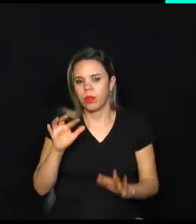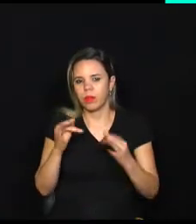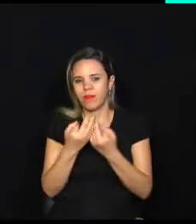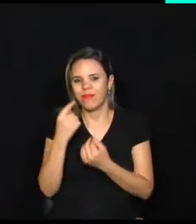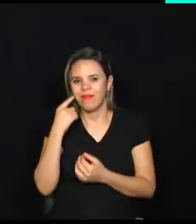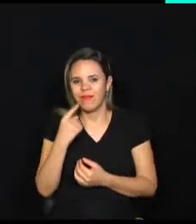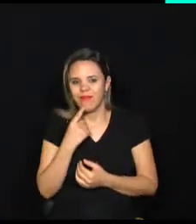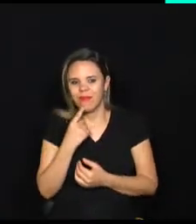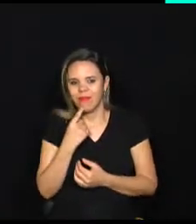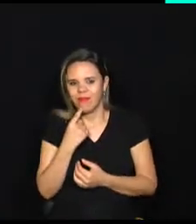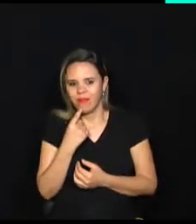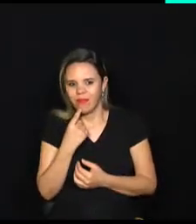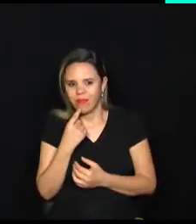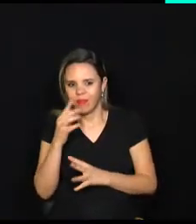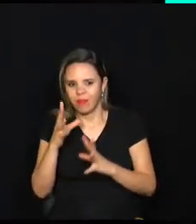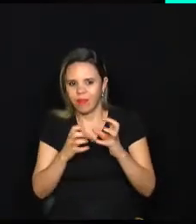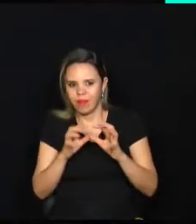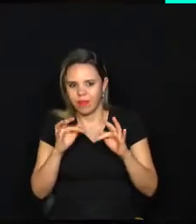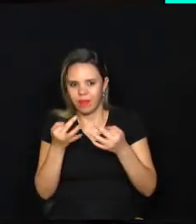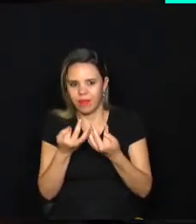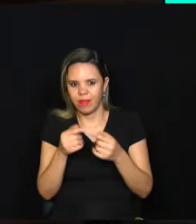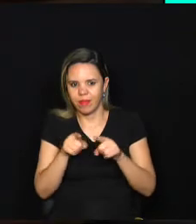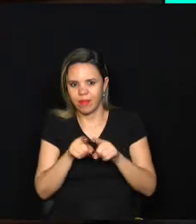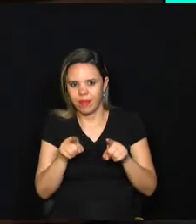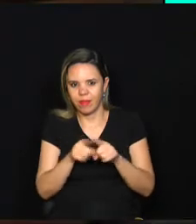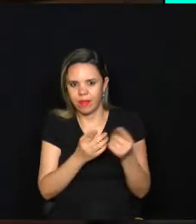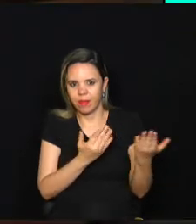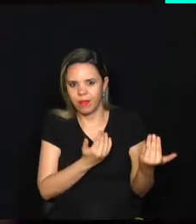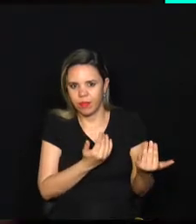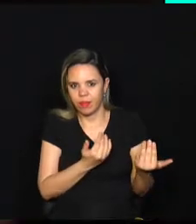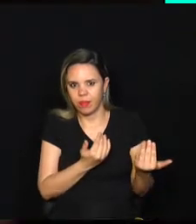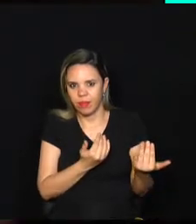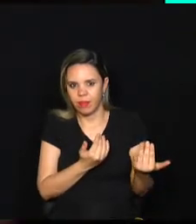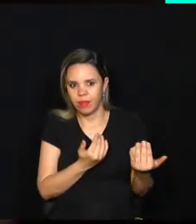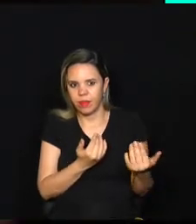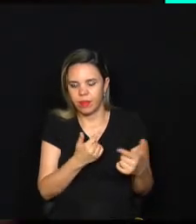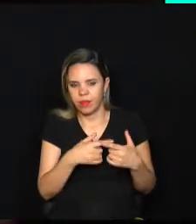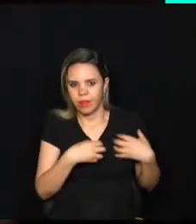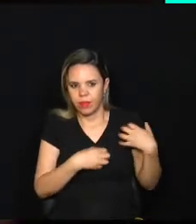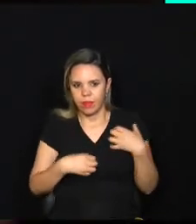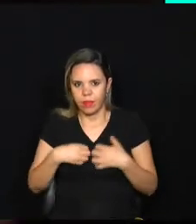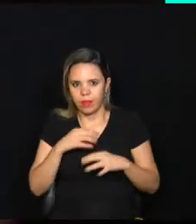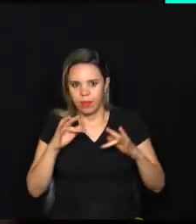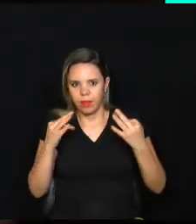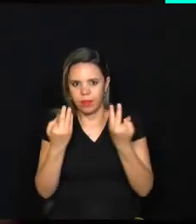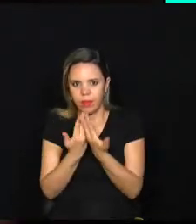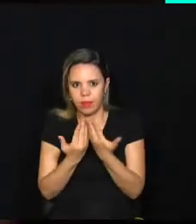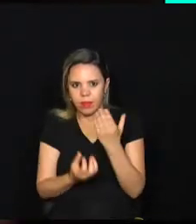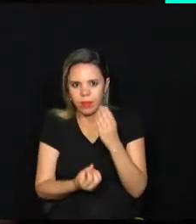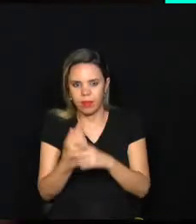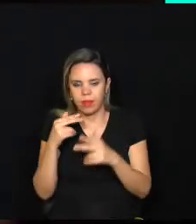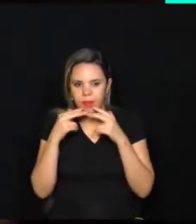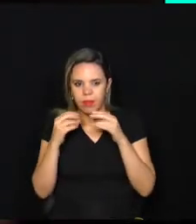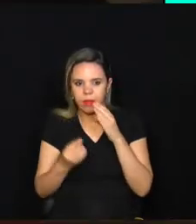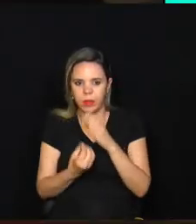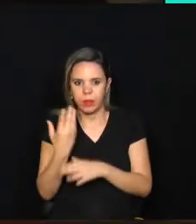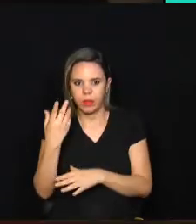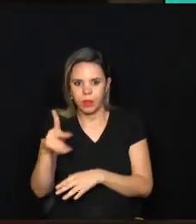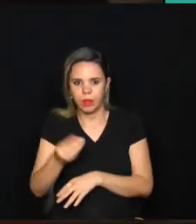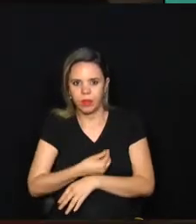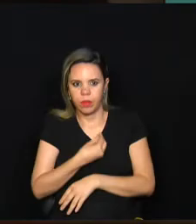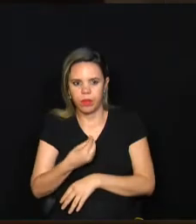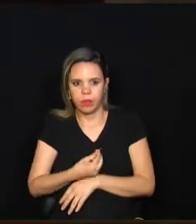surdos. Além dos conflitos relacionados à juventude e os dilemas familiares, surge uma novidade em sua vida,